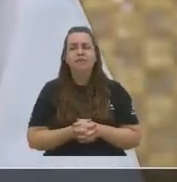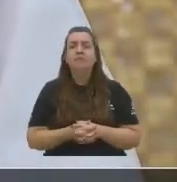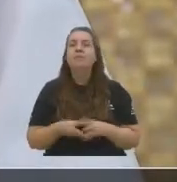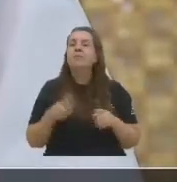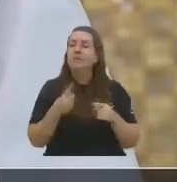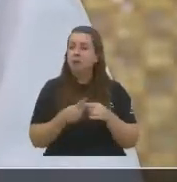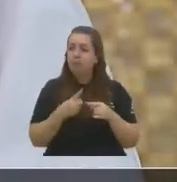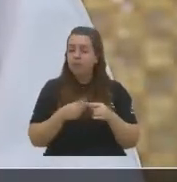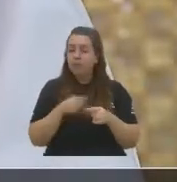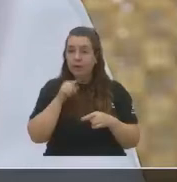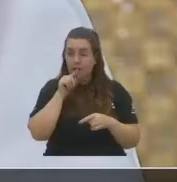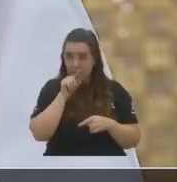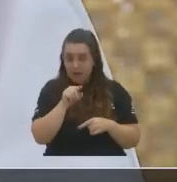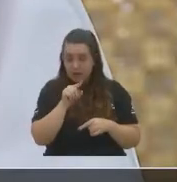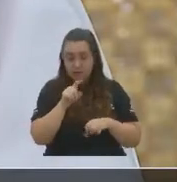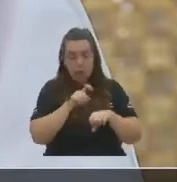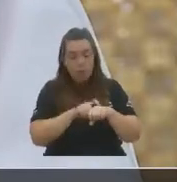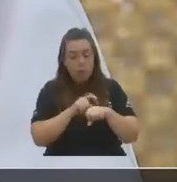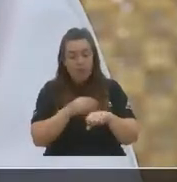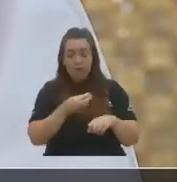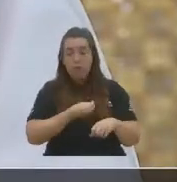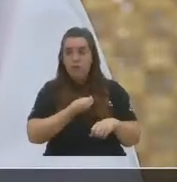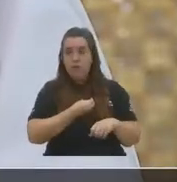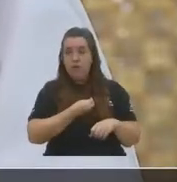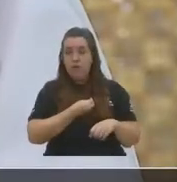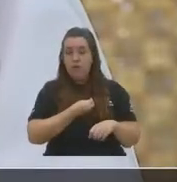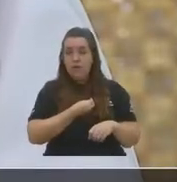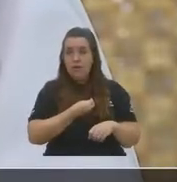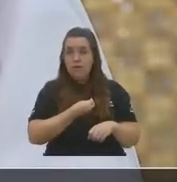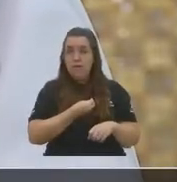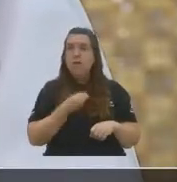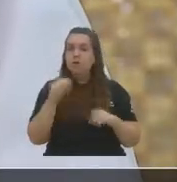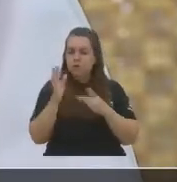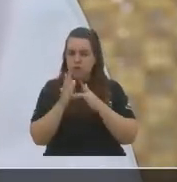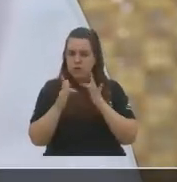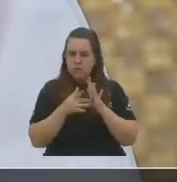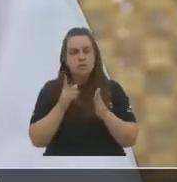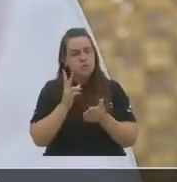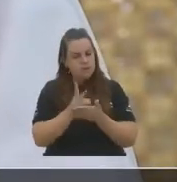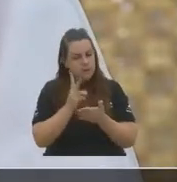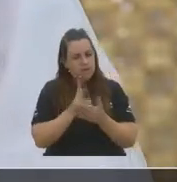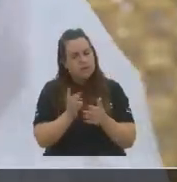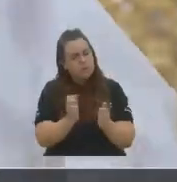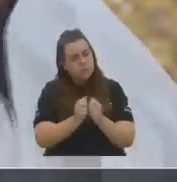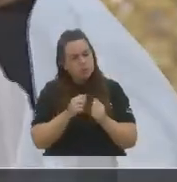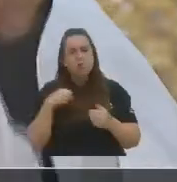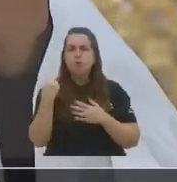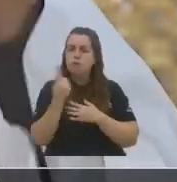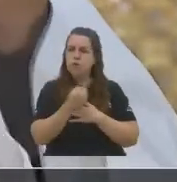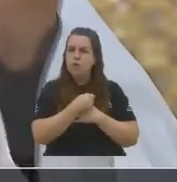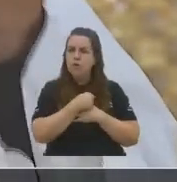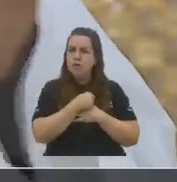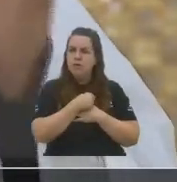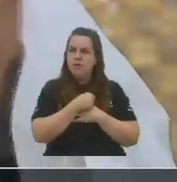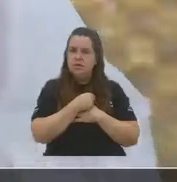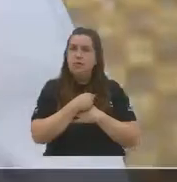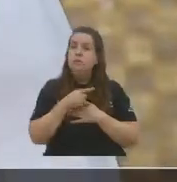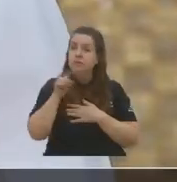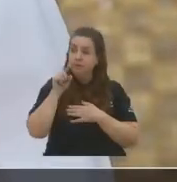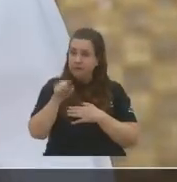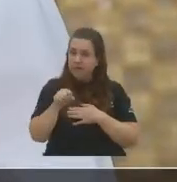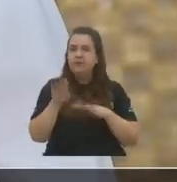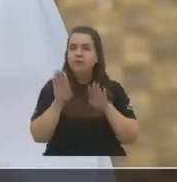porque esta é uma parte da vida mesma de nosso Senhor Jesus Cristo. É uma parte do pedaço da cruz